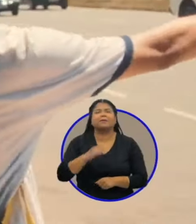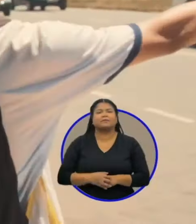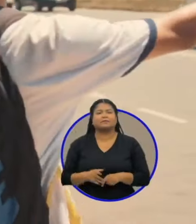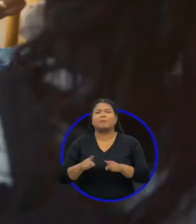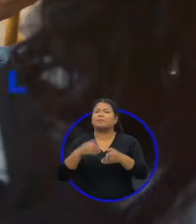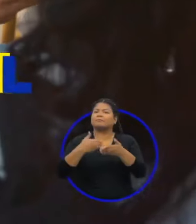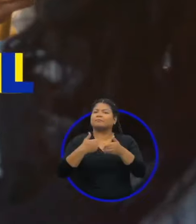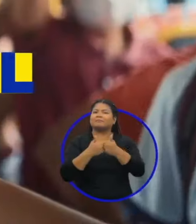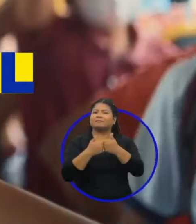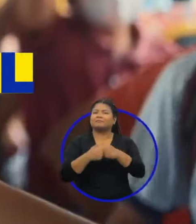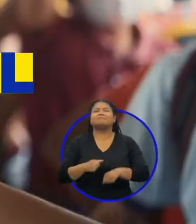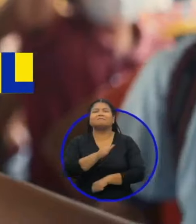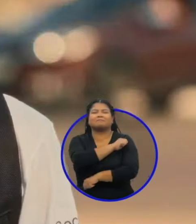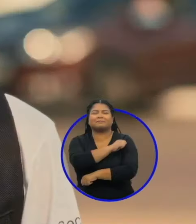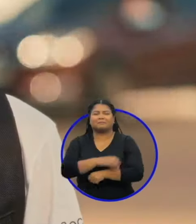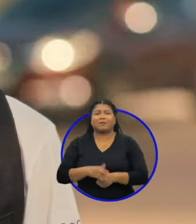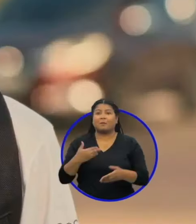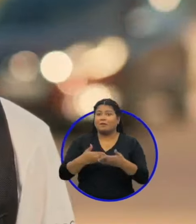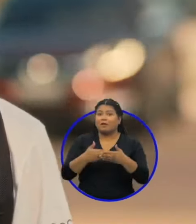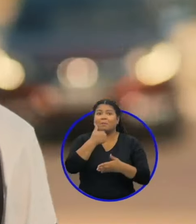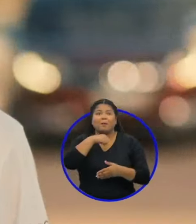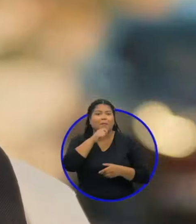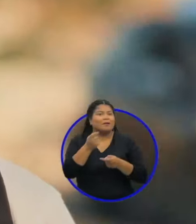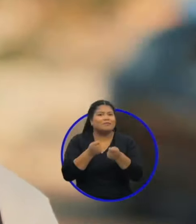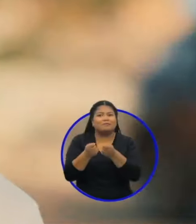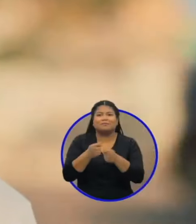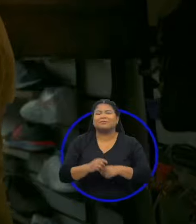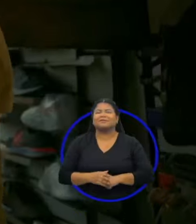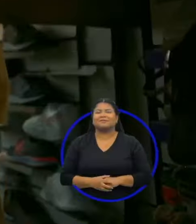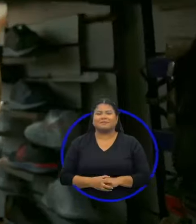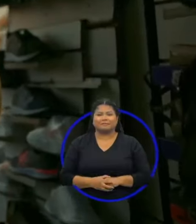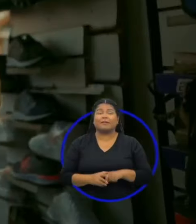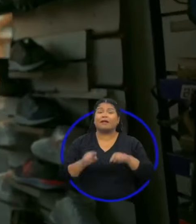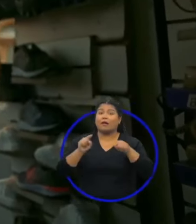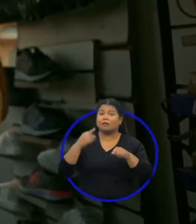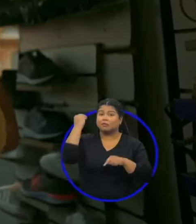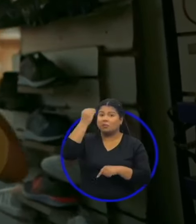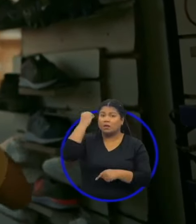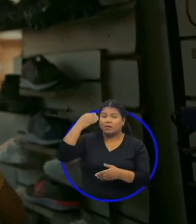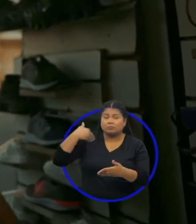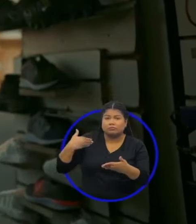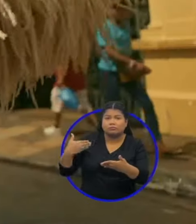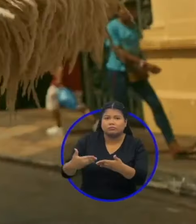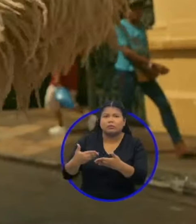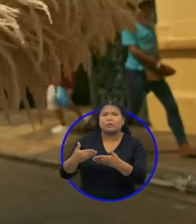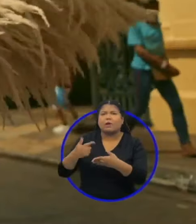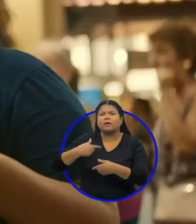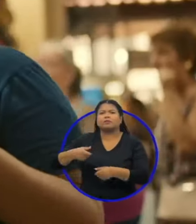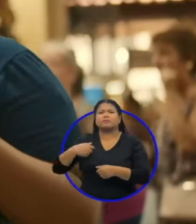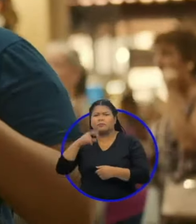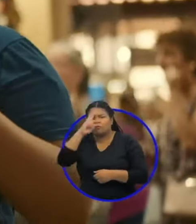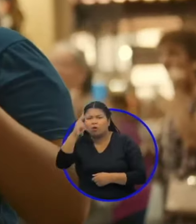rapidão. E o passe livre estudantil. Com o passa fácil, minha mãe economiza muito mais. E essa experiência